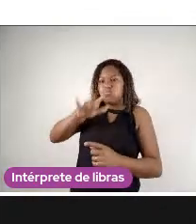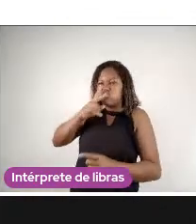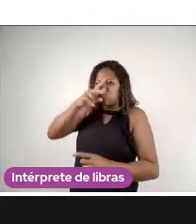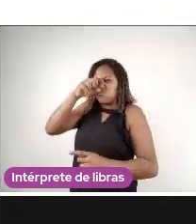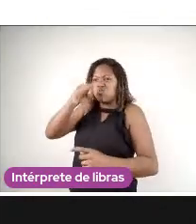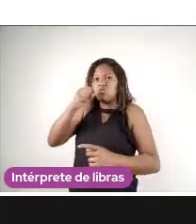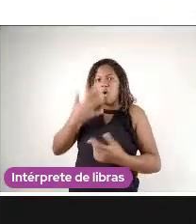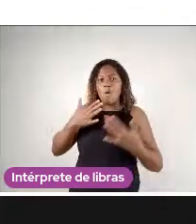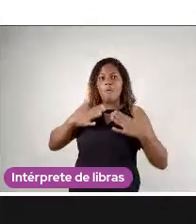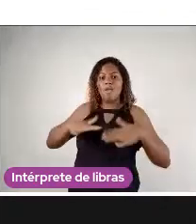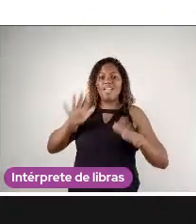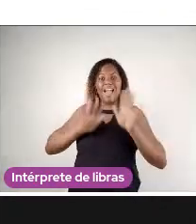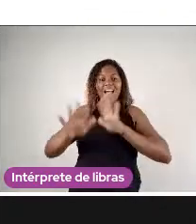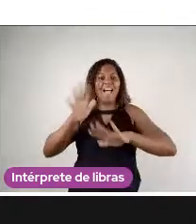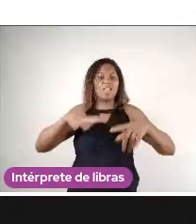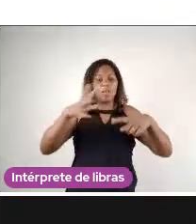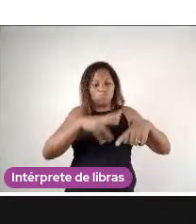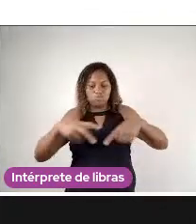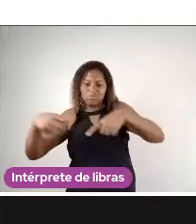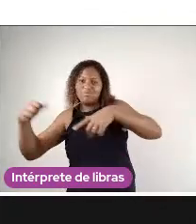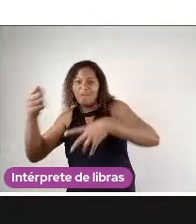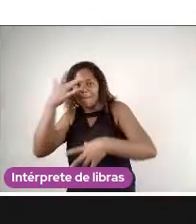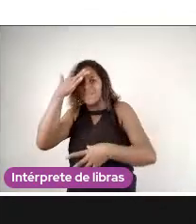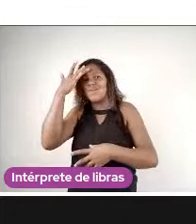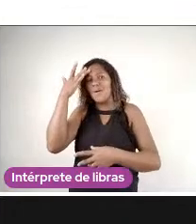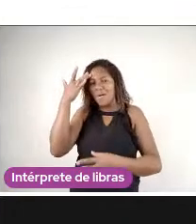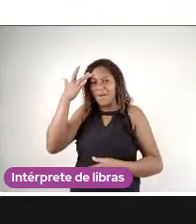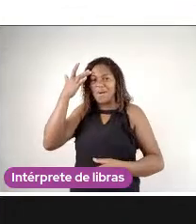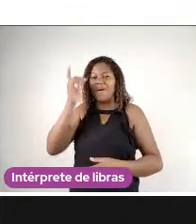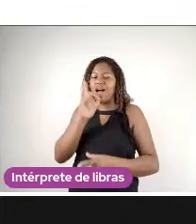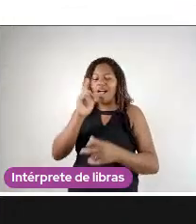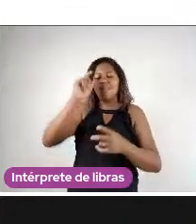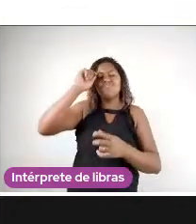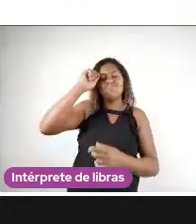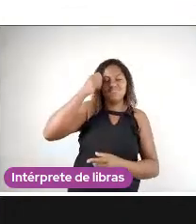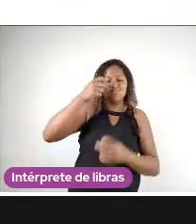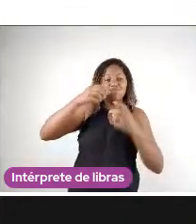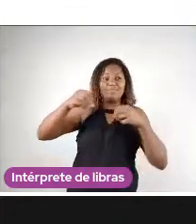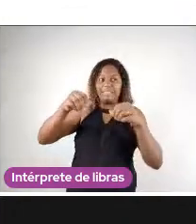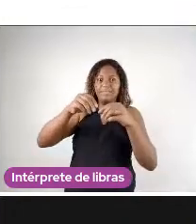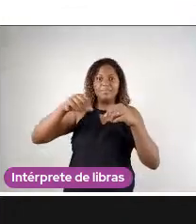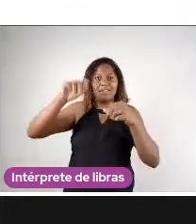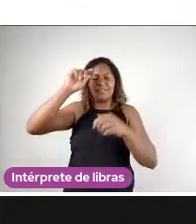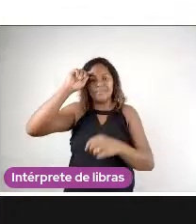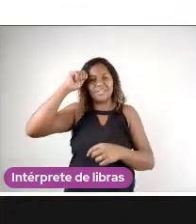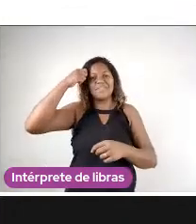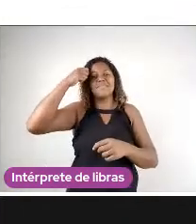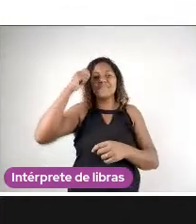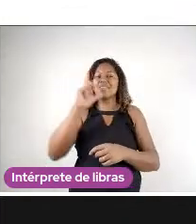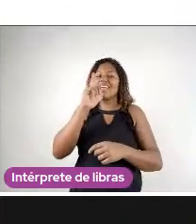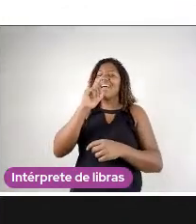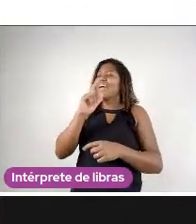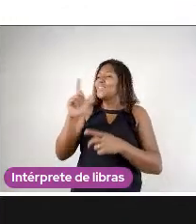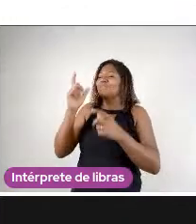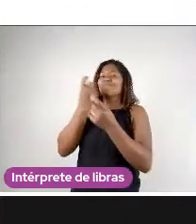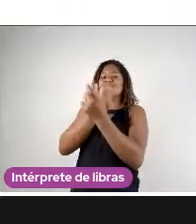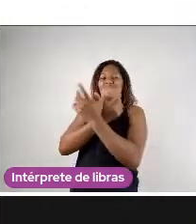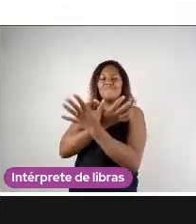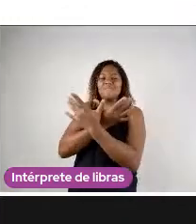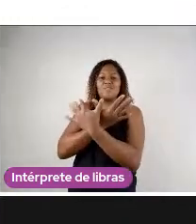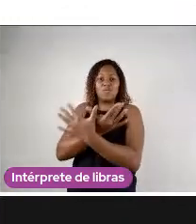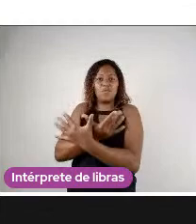que hoje tá levando gente. Areia preta que o vento move, a gaivota tá caçando peixe rente à